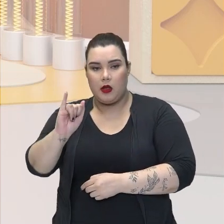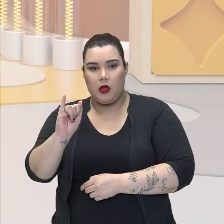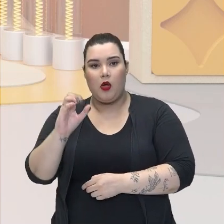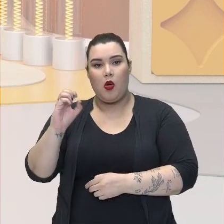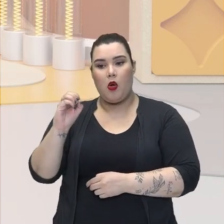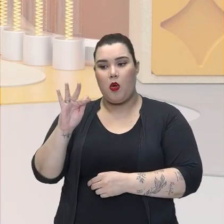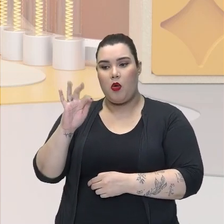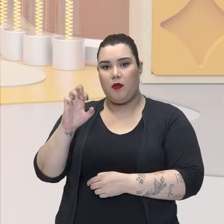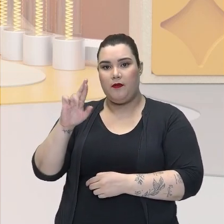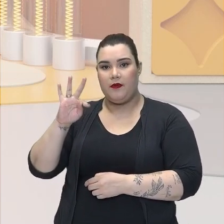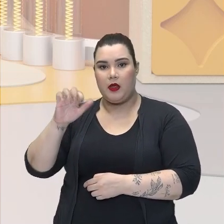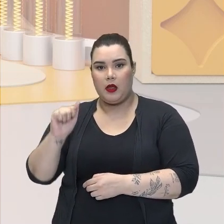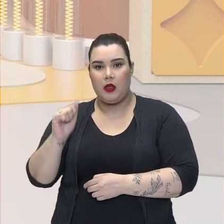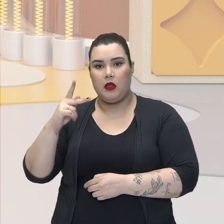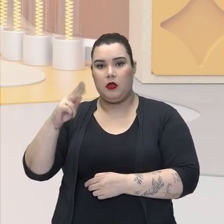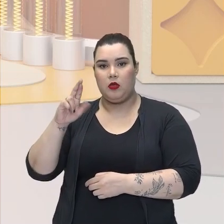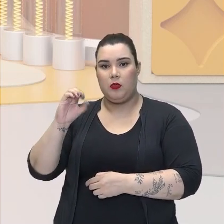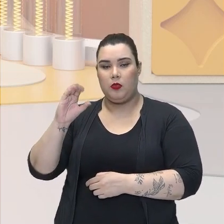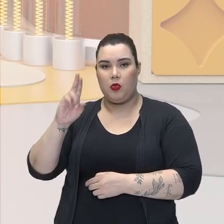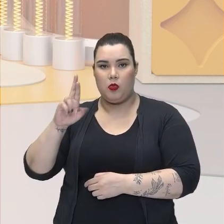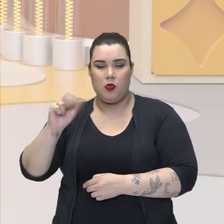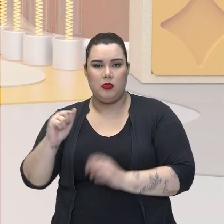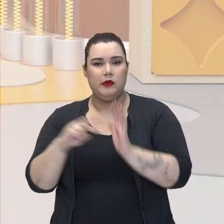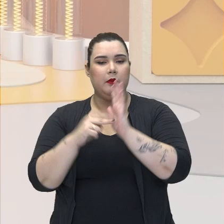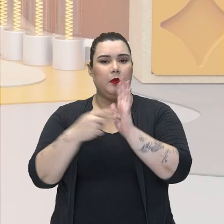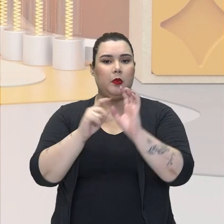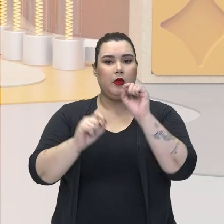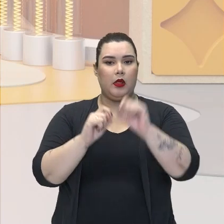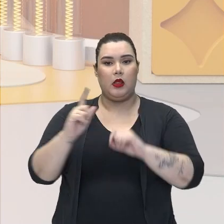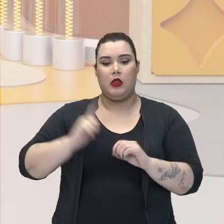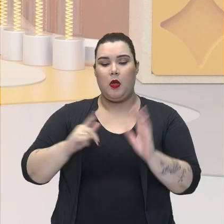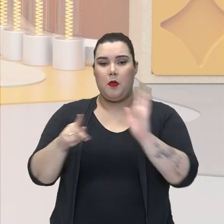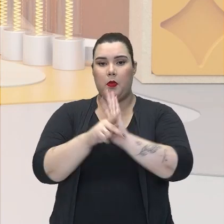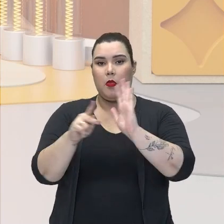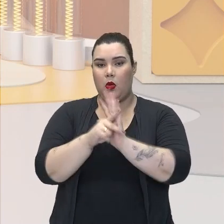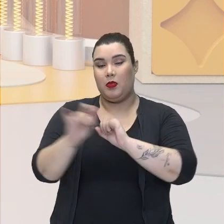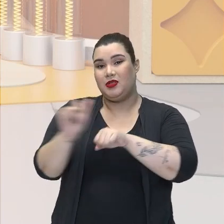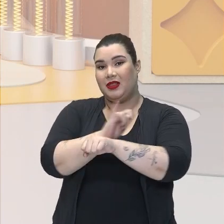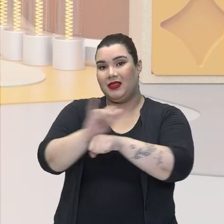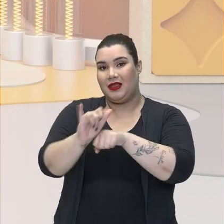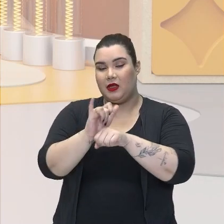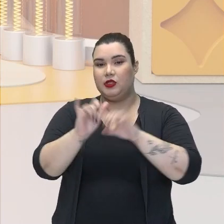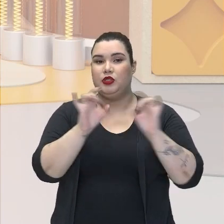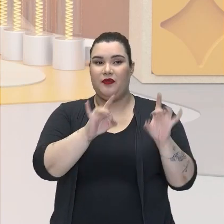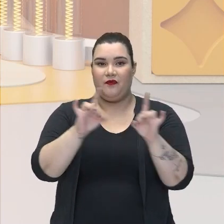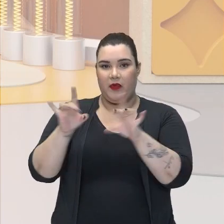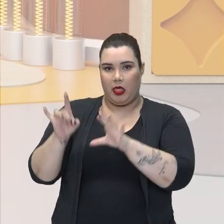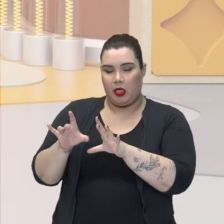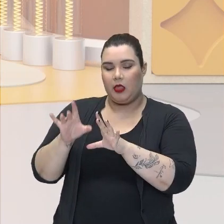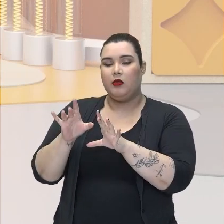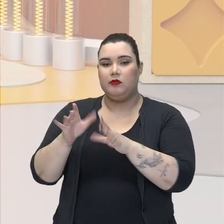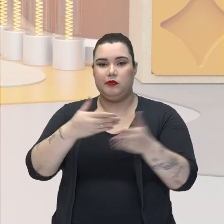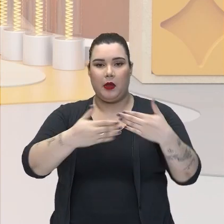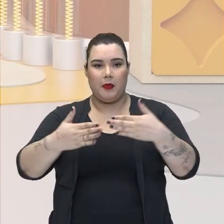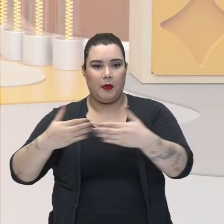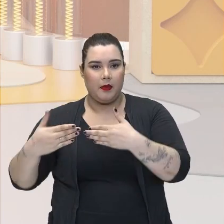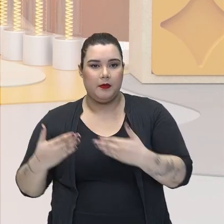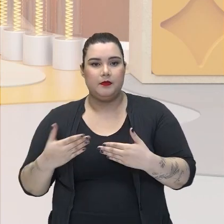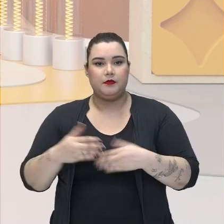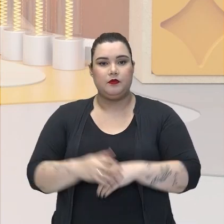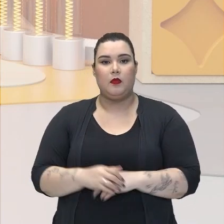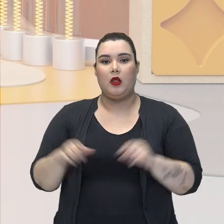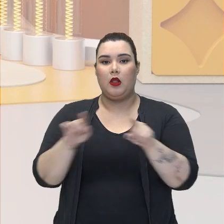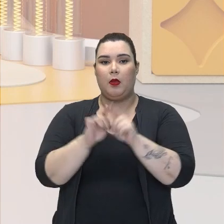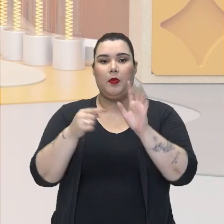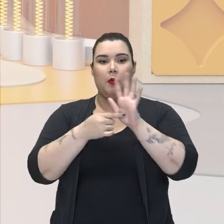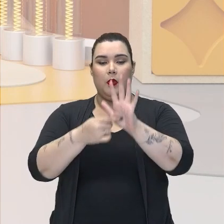procura. É basicamente isso que vai regular ali a dinâmica do mercado de uma forma geral, certo? Quero destacar também para vocês